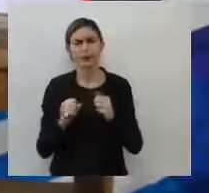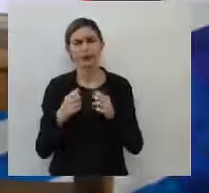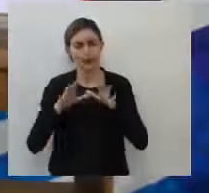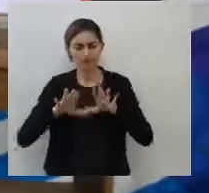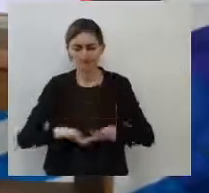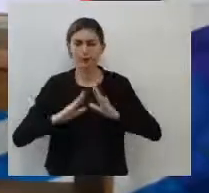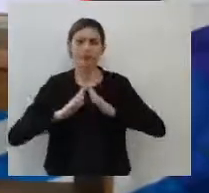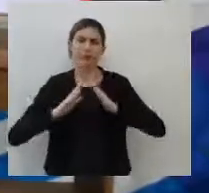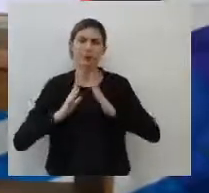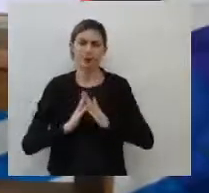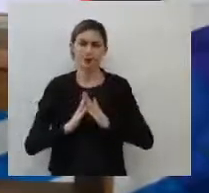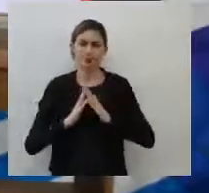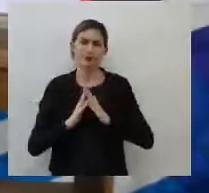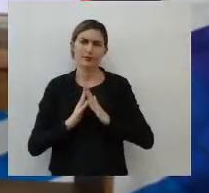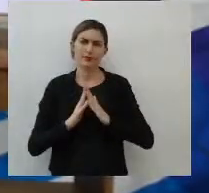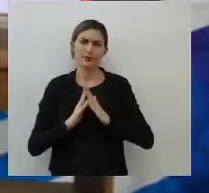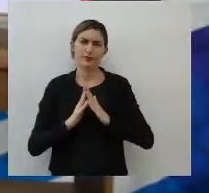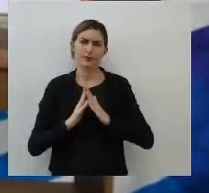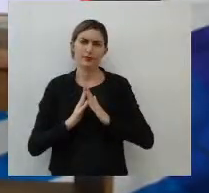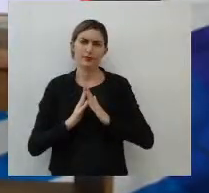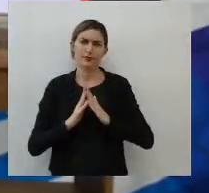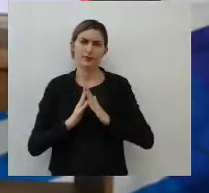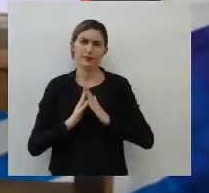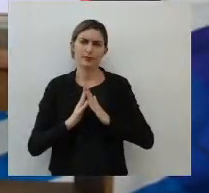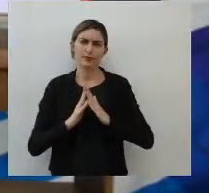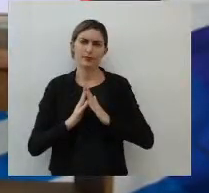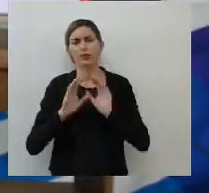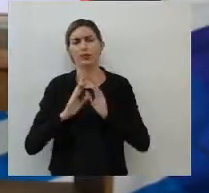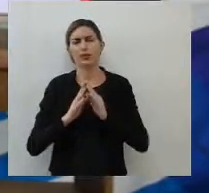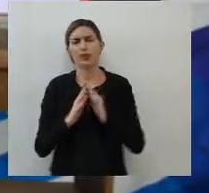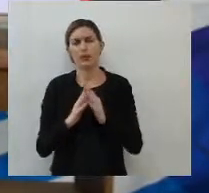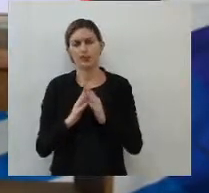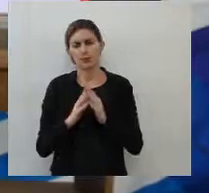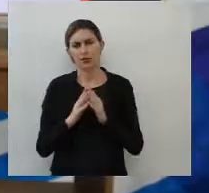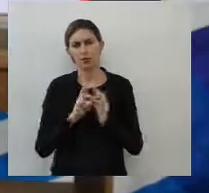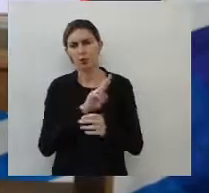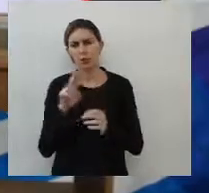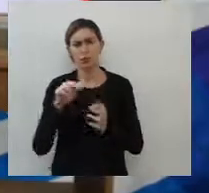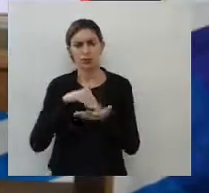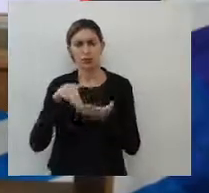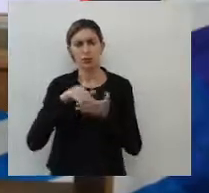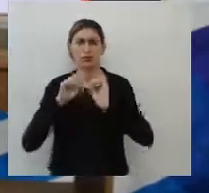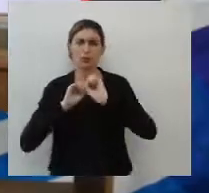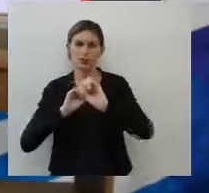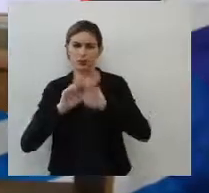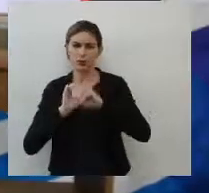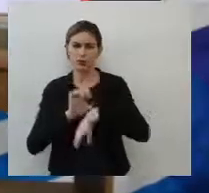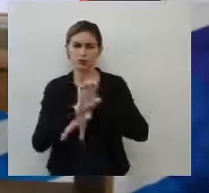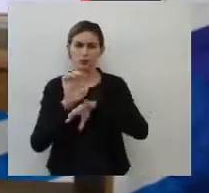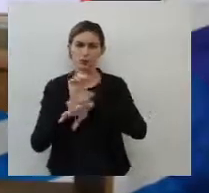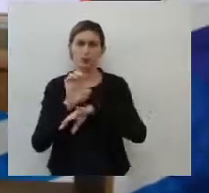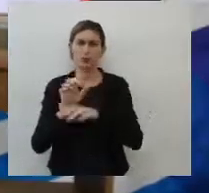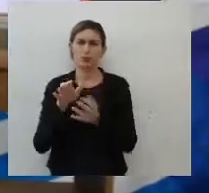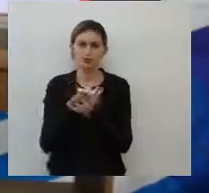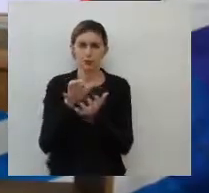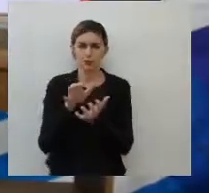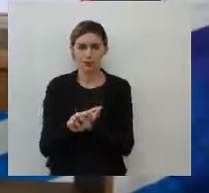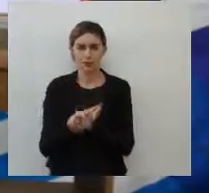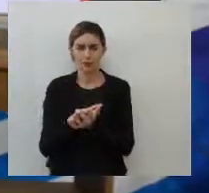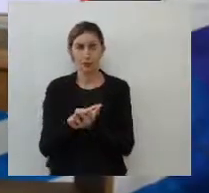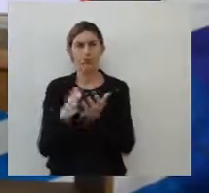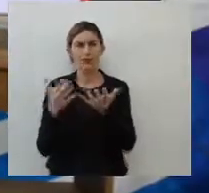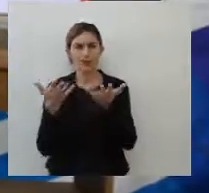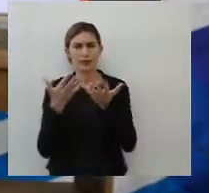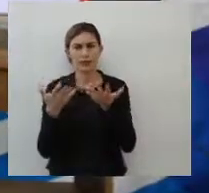em casa. Se puder, fique em casa. Em nome da Secretaria de Educação do Estado de Pernambuco,